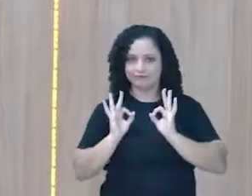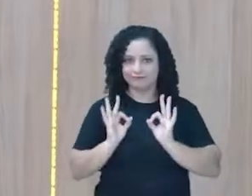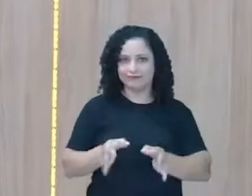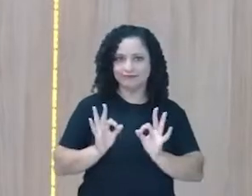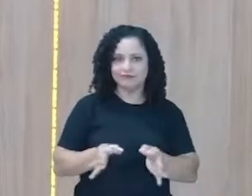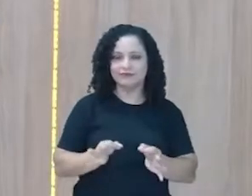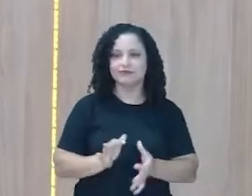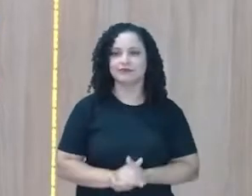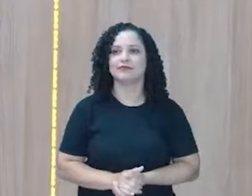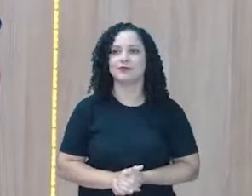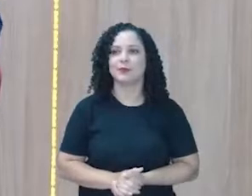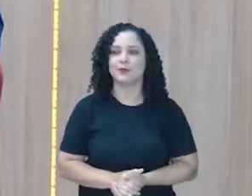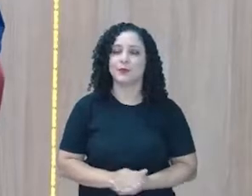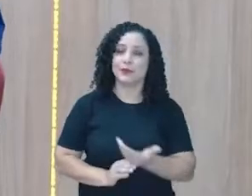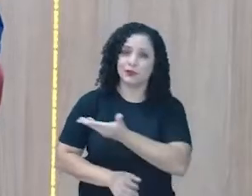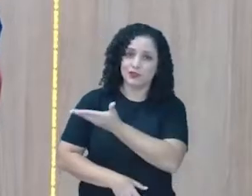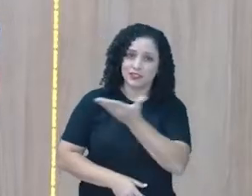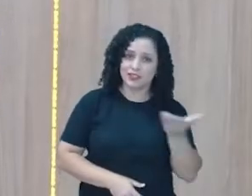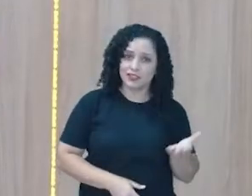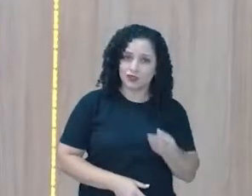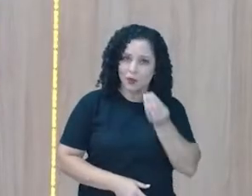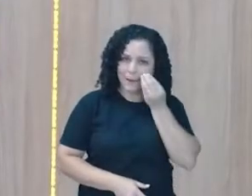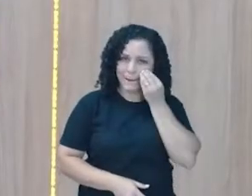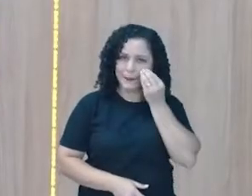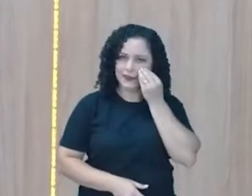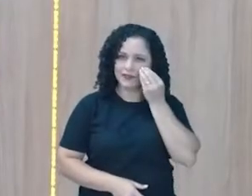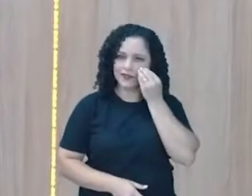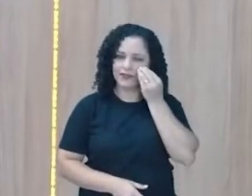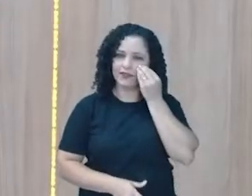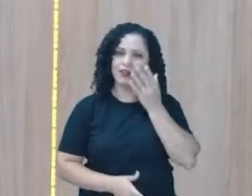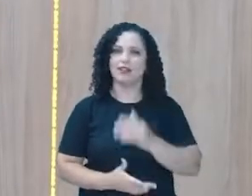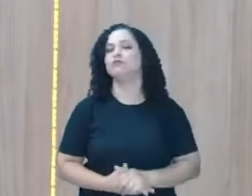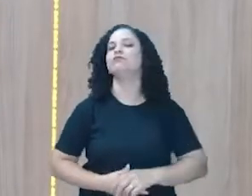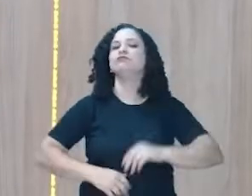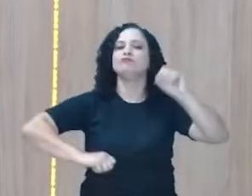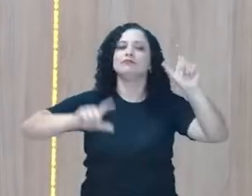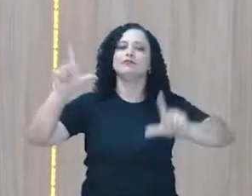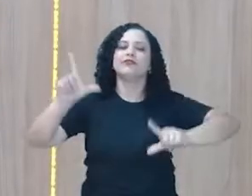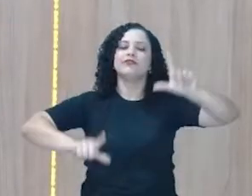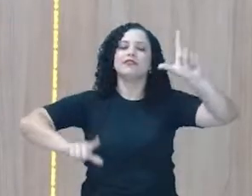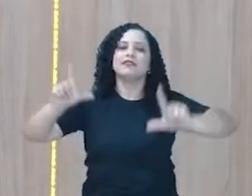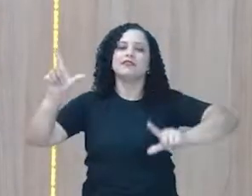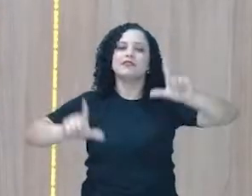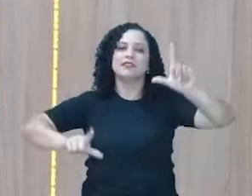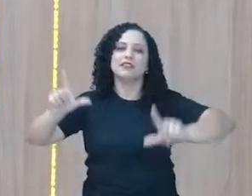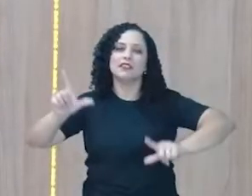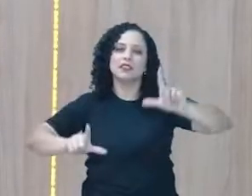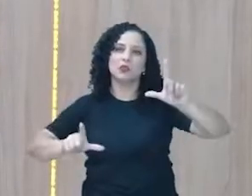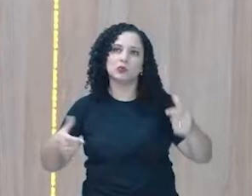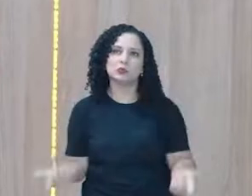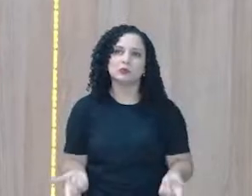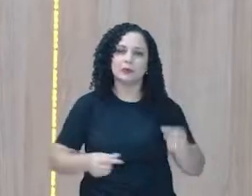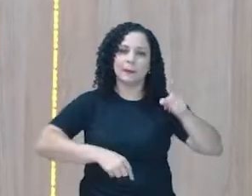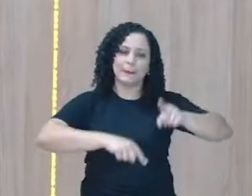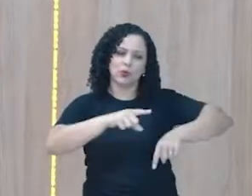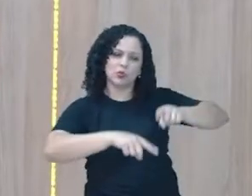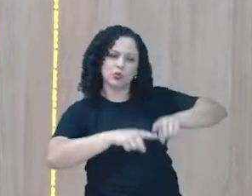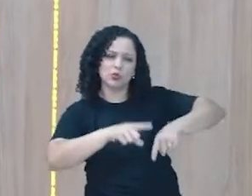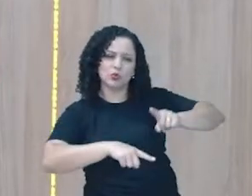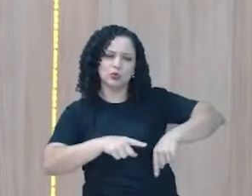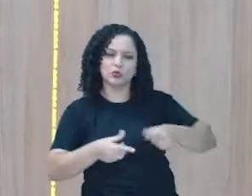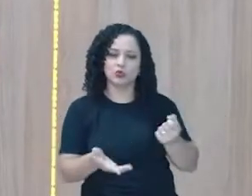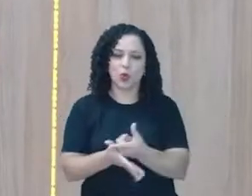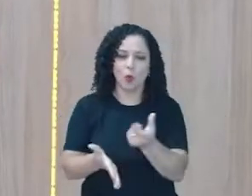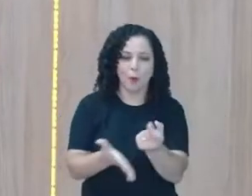certo? Bom, se vocês observarem na TV, em produtos que a gente